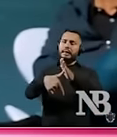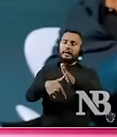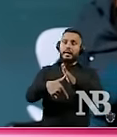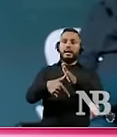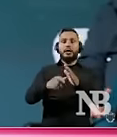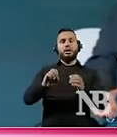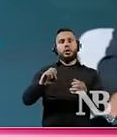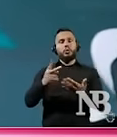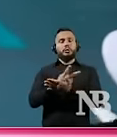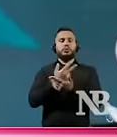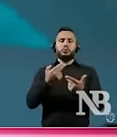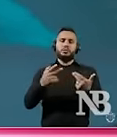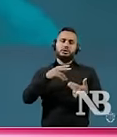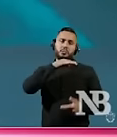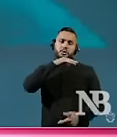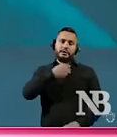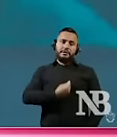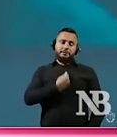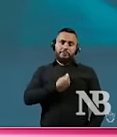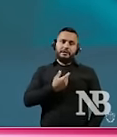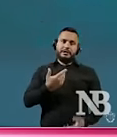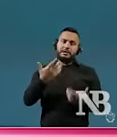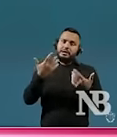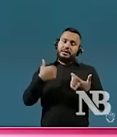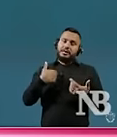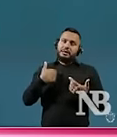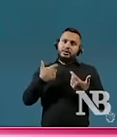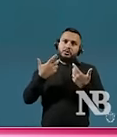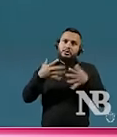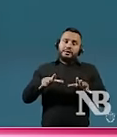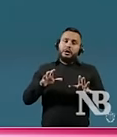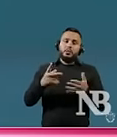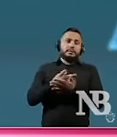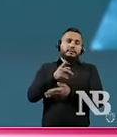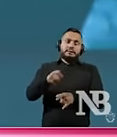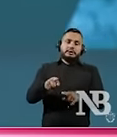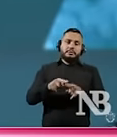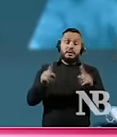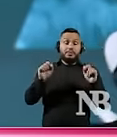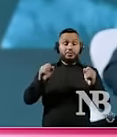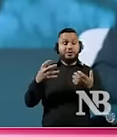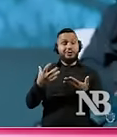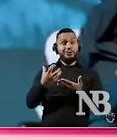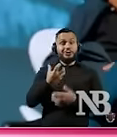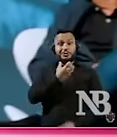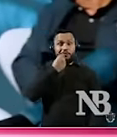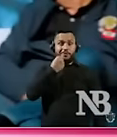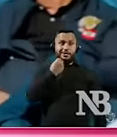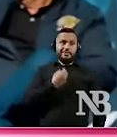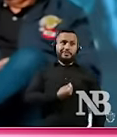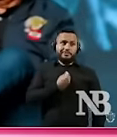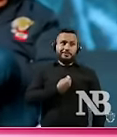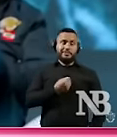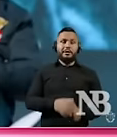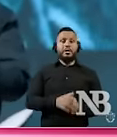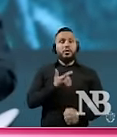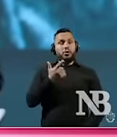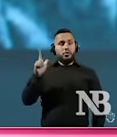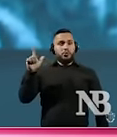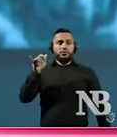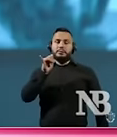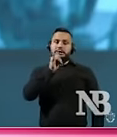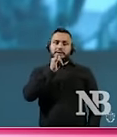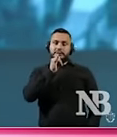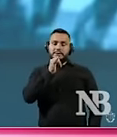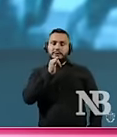sai conforme o ordenado, mas talvez isso de fato pode salvar a tua vida. O outro exemplo que eu quero dar de efeito borboleta